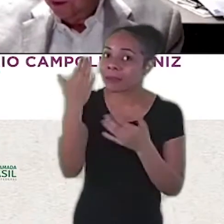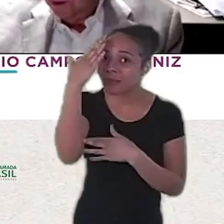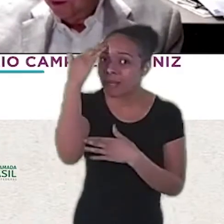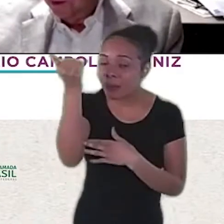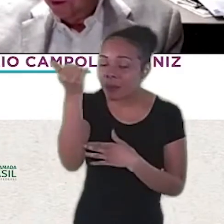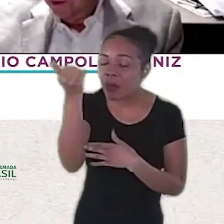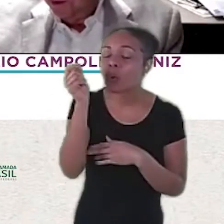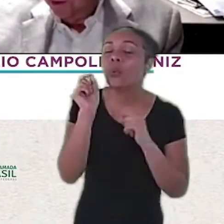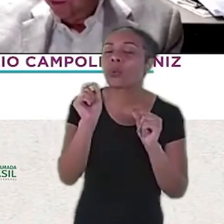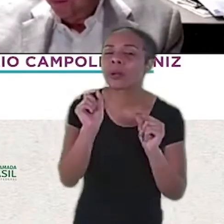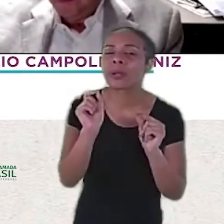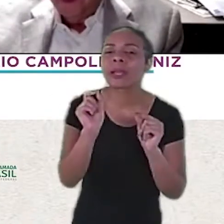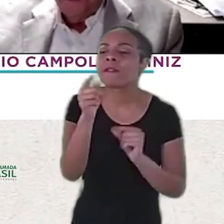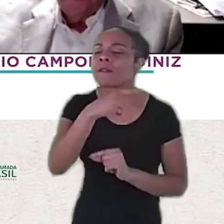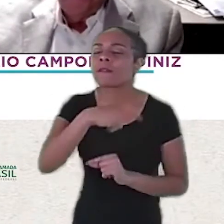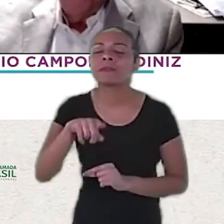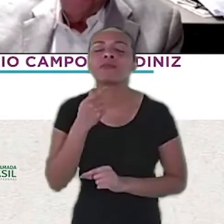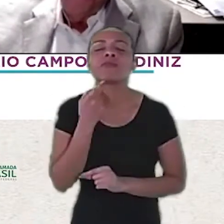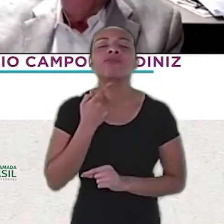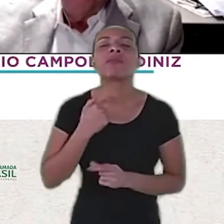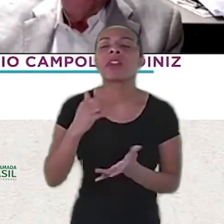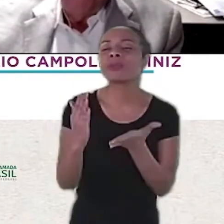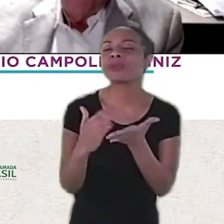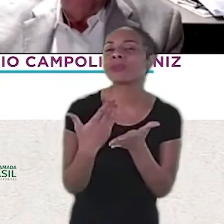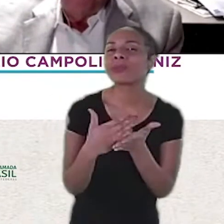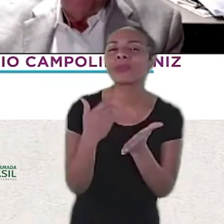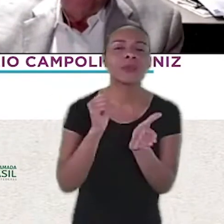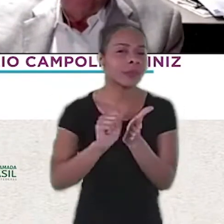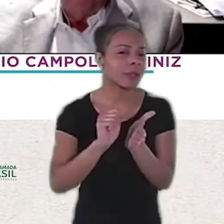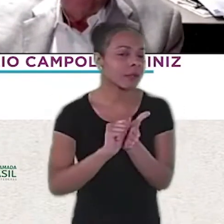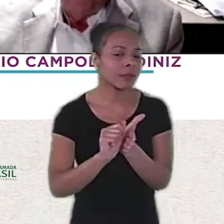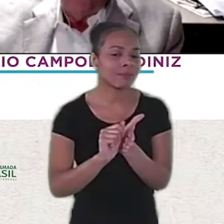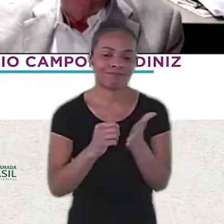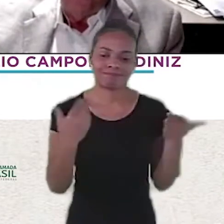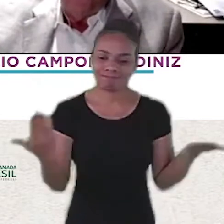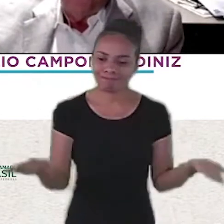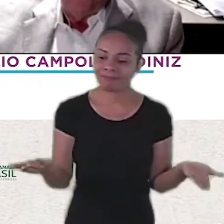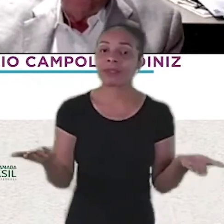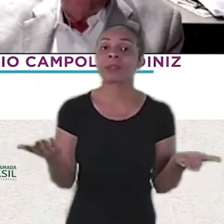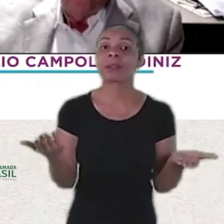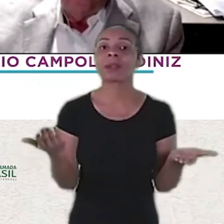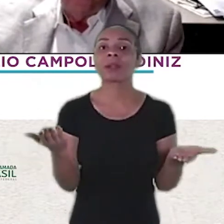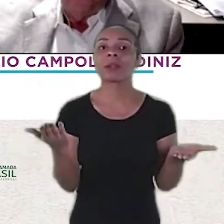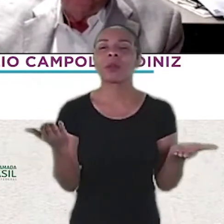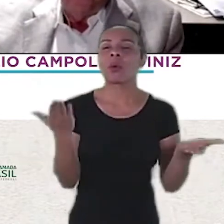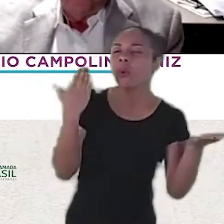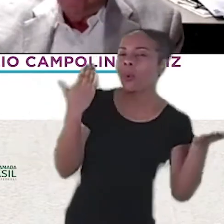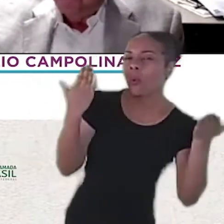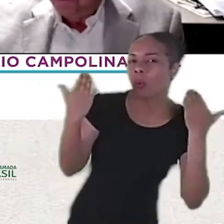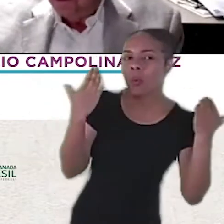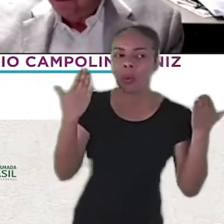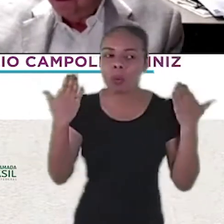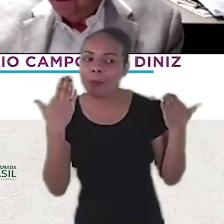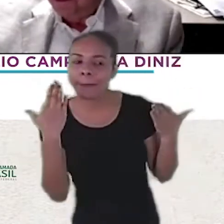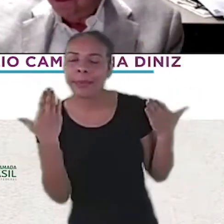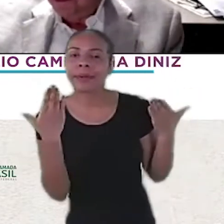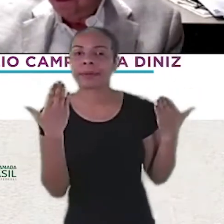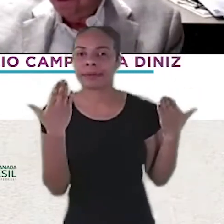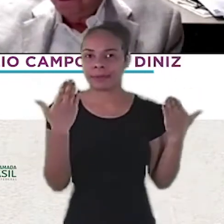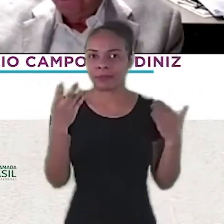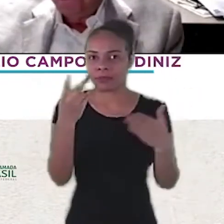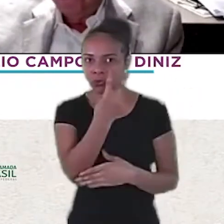desejo de realizar o livro. Quais são as comparações, mais a título